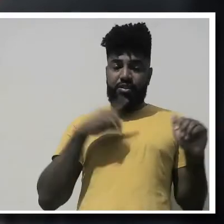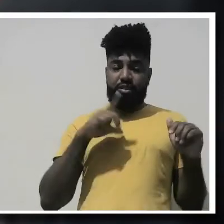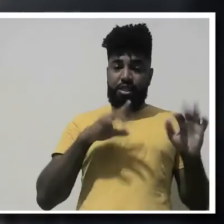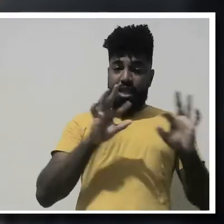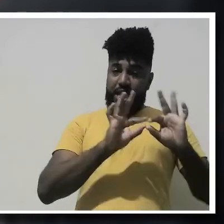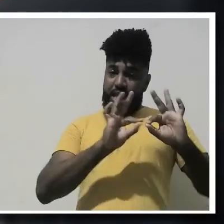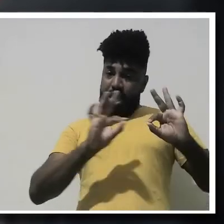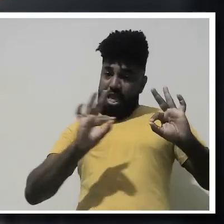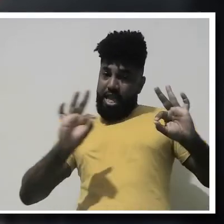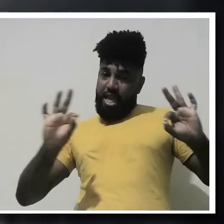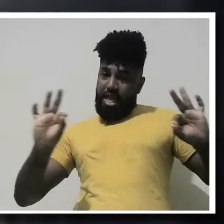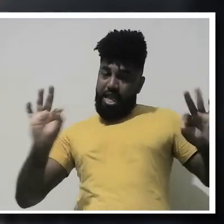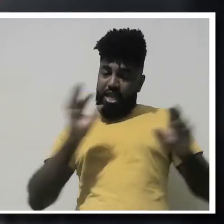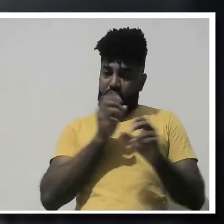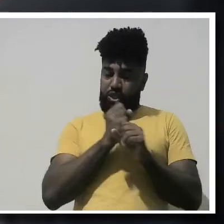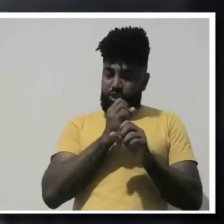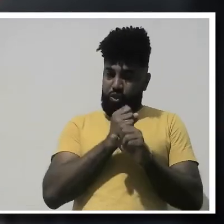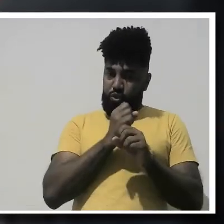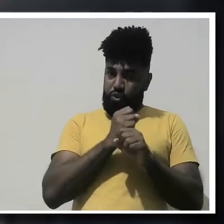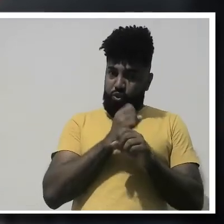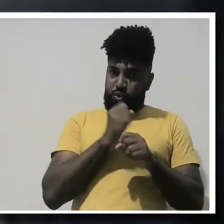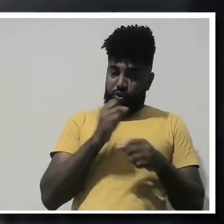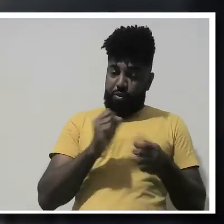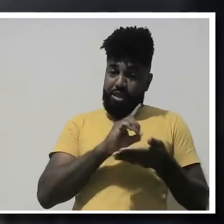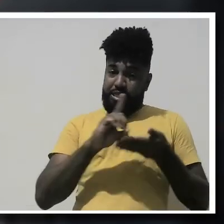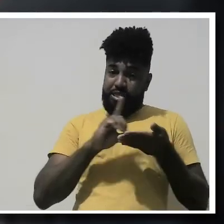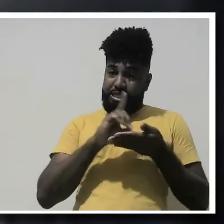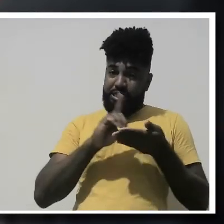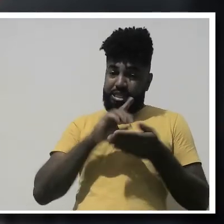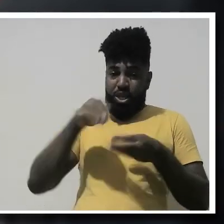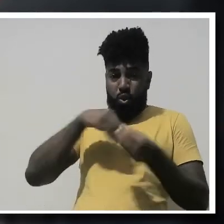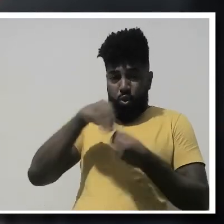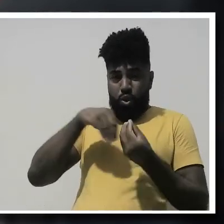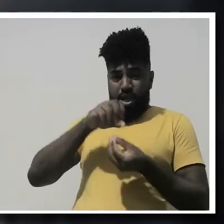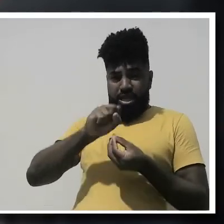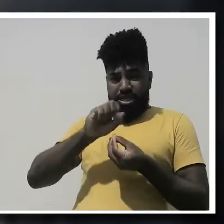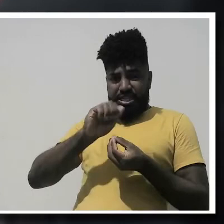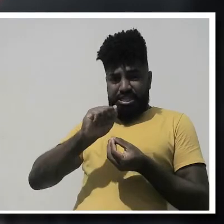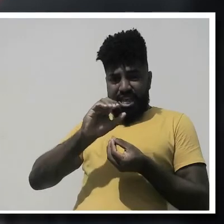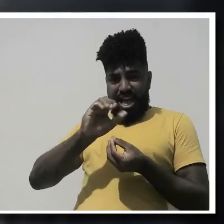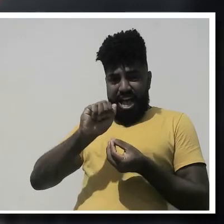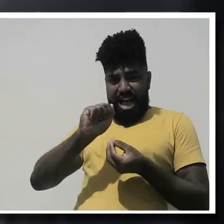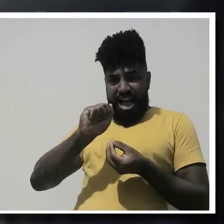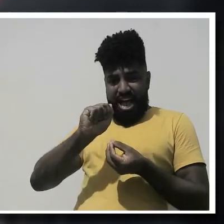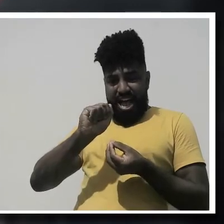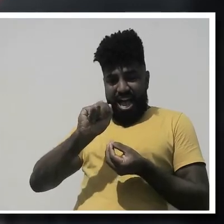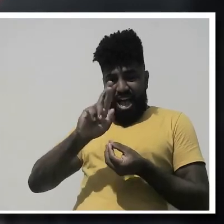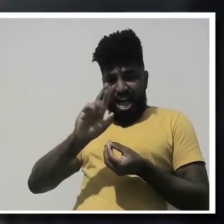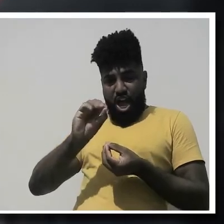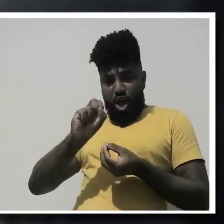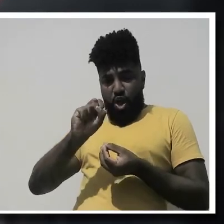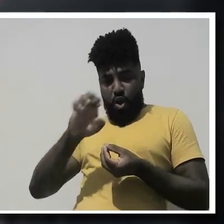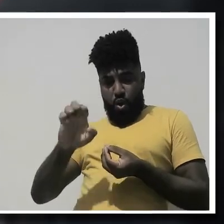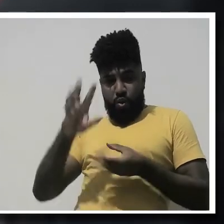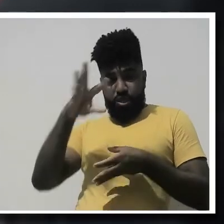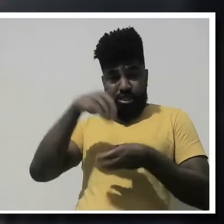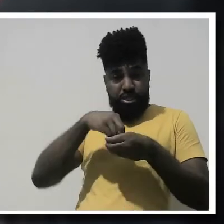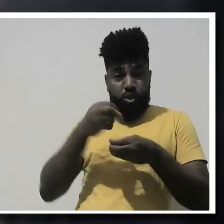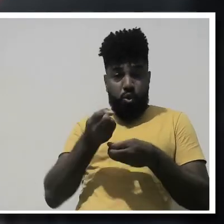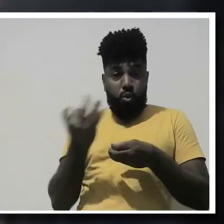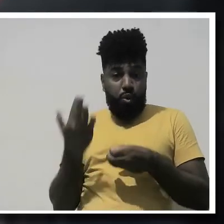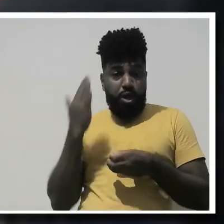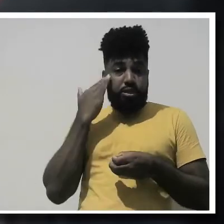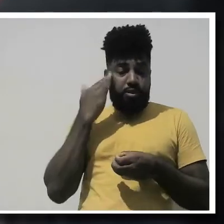que maravilha. Eu posso analisar a densidade de uma solução de sacarose e saber qual que é a concentração de sacarose dela, porque